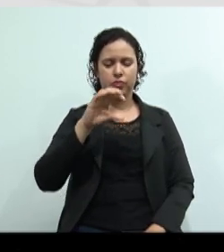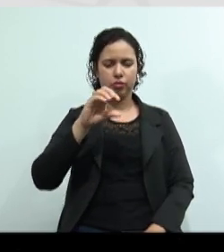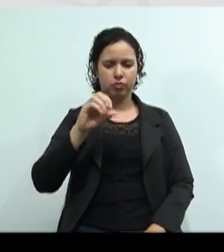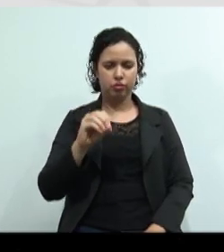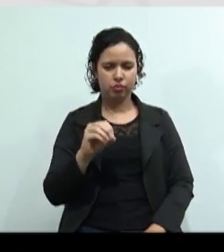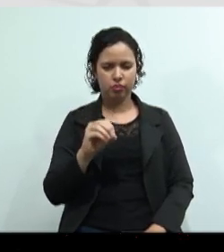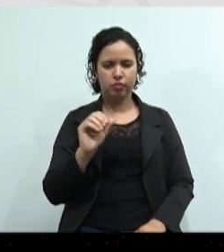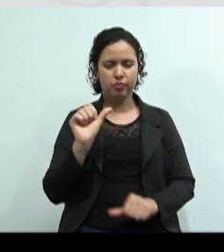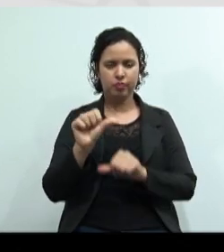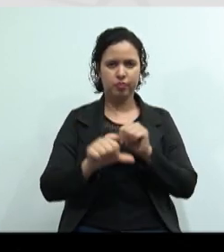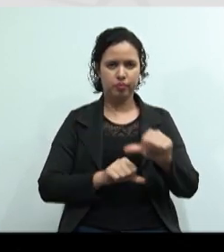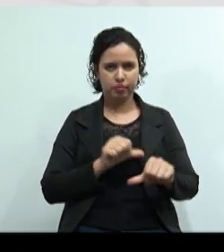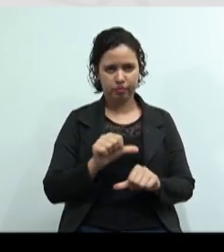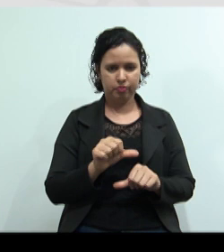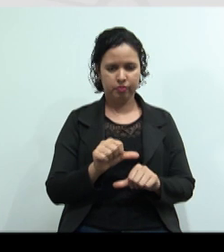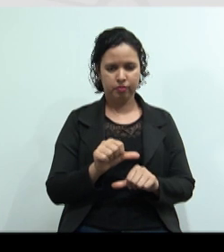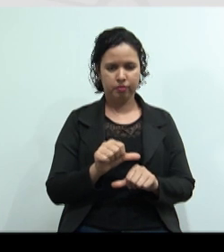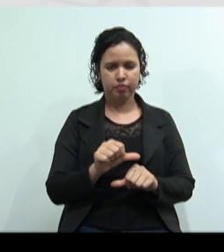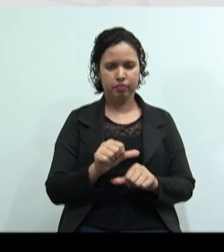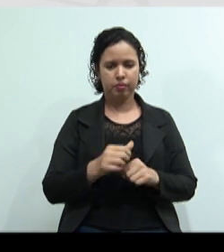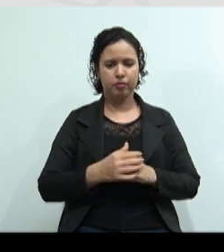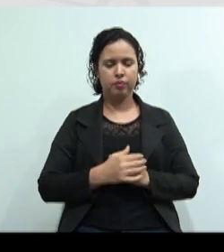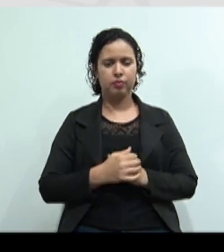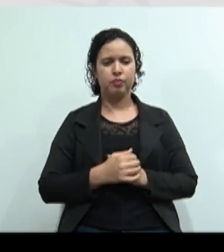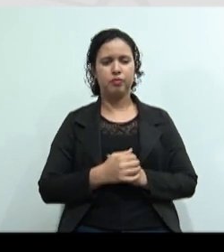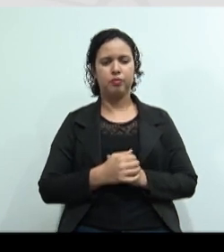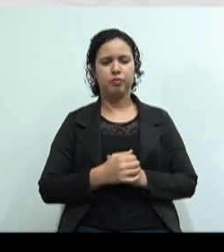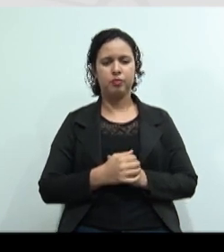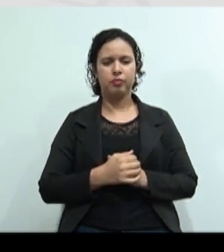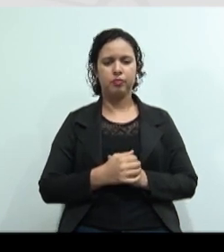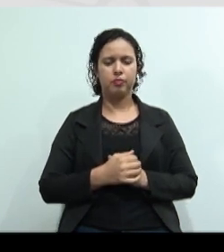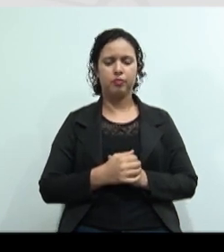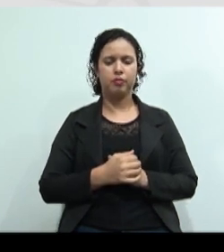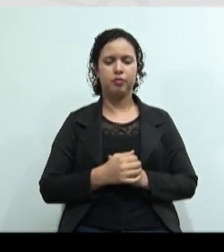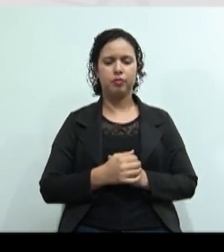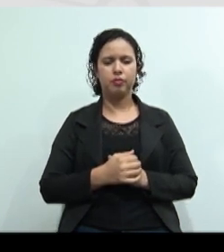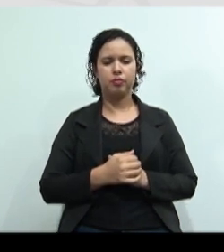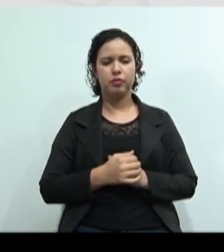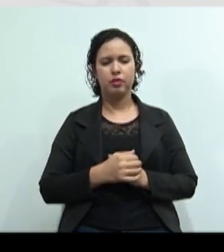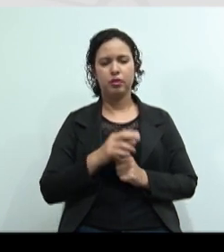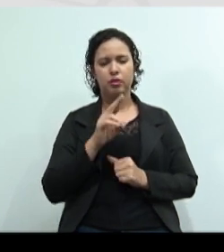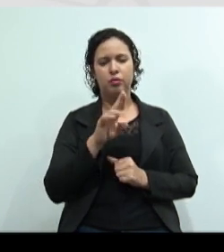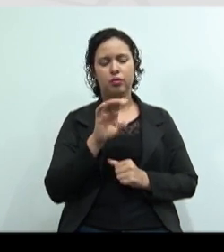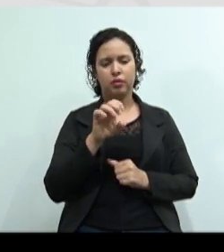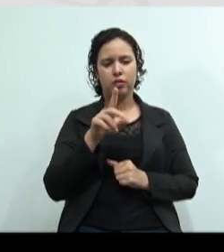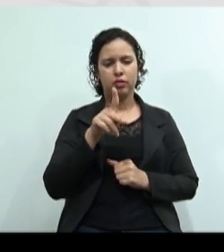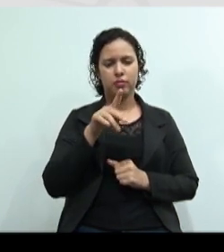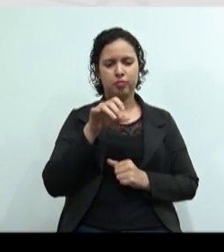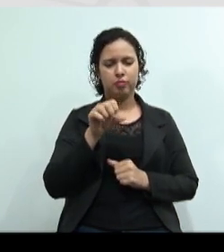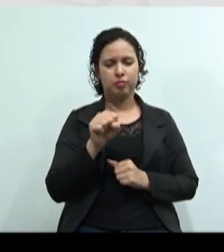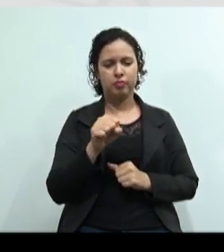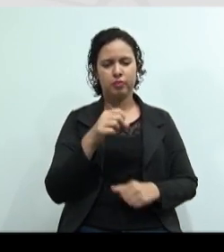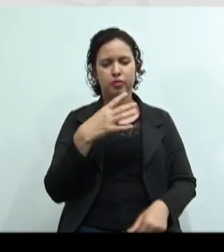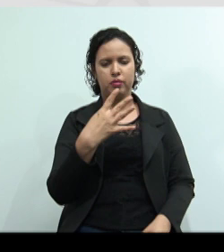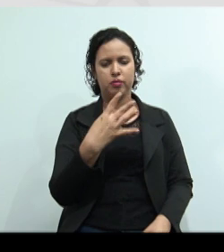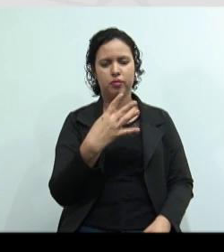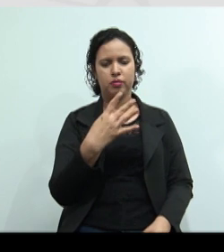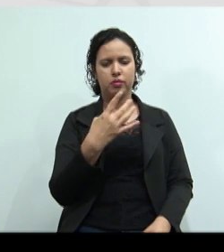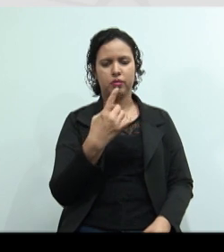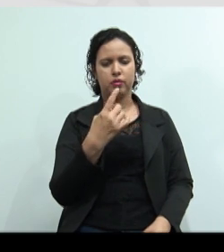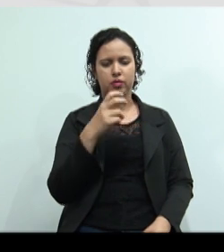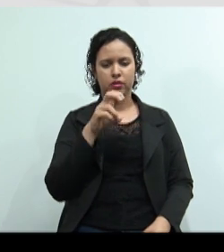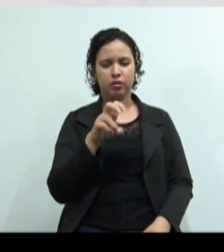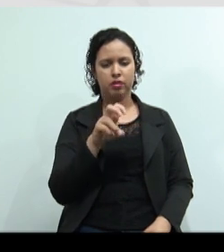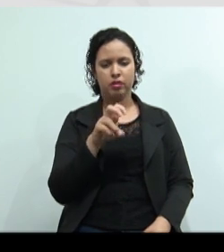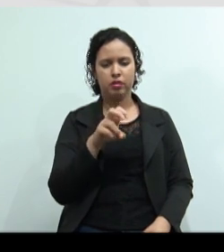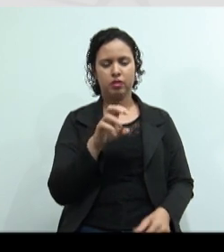aqui já altera, que no PEPS foi 410 e no EPS foi 415, e o